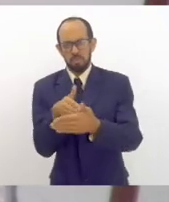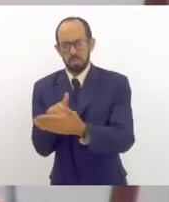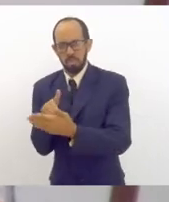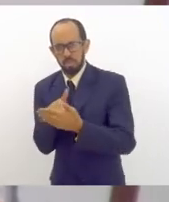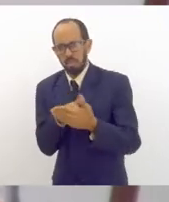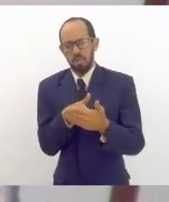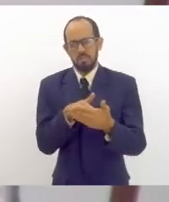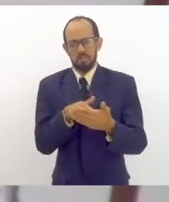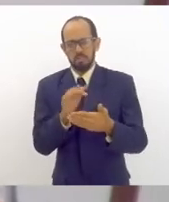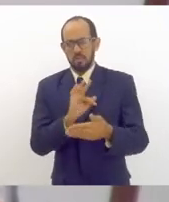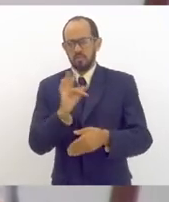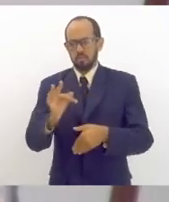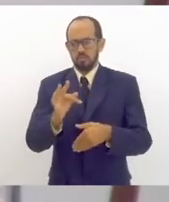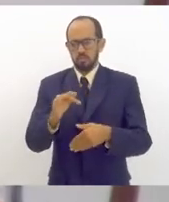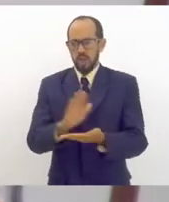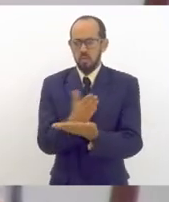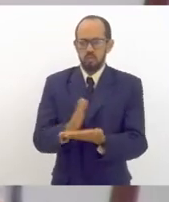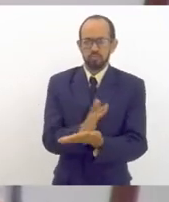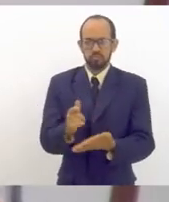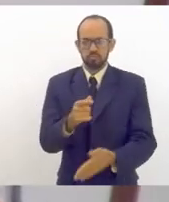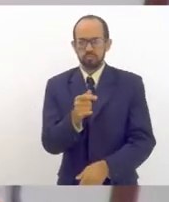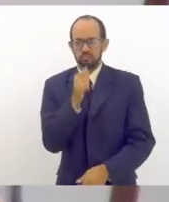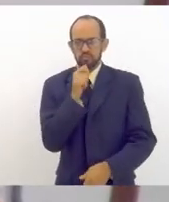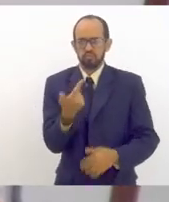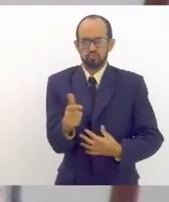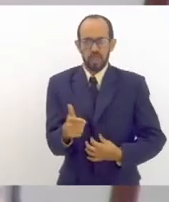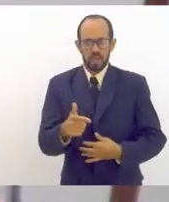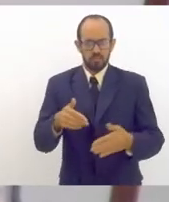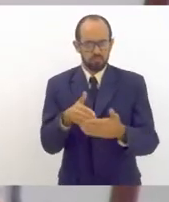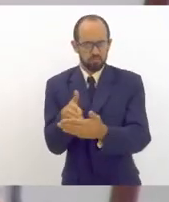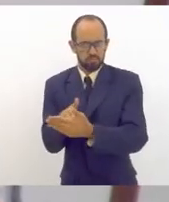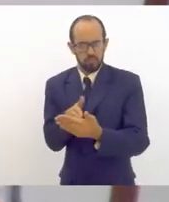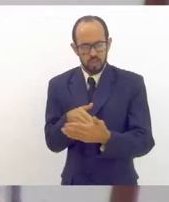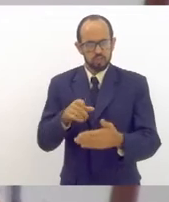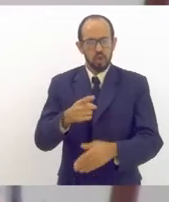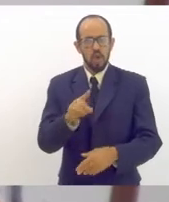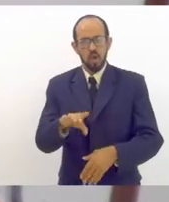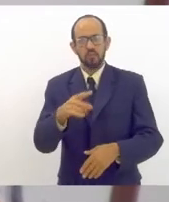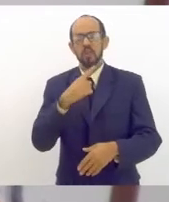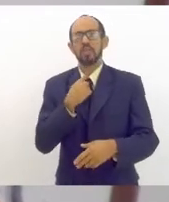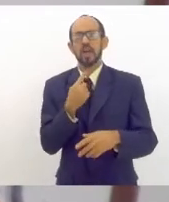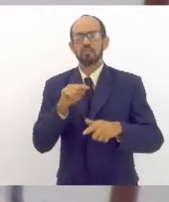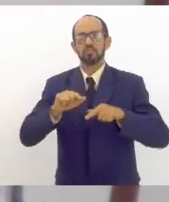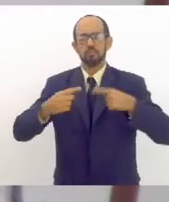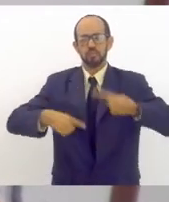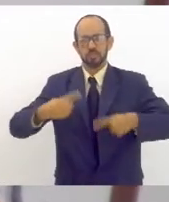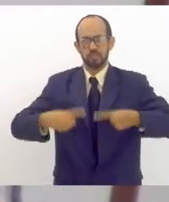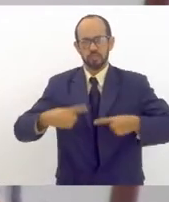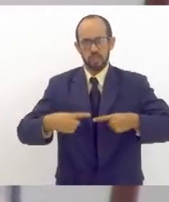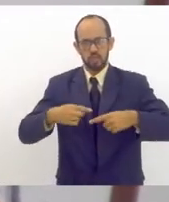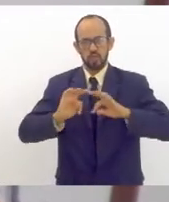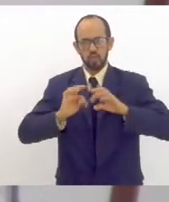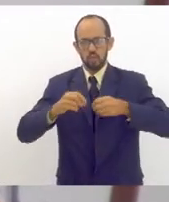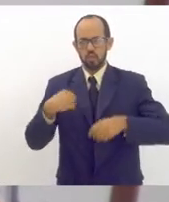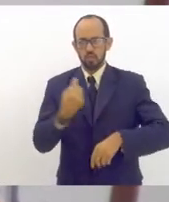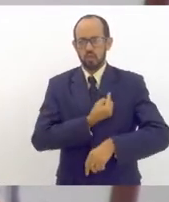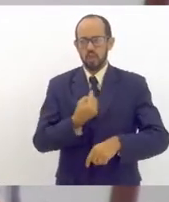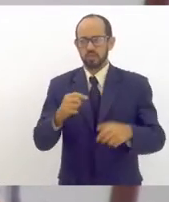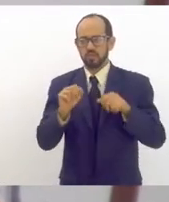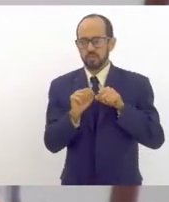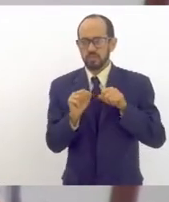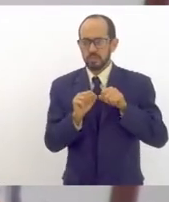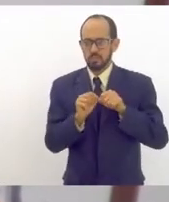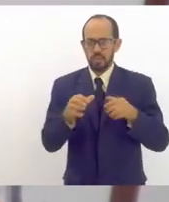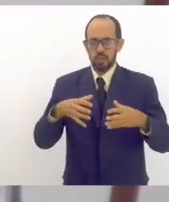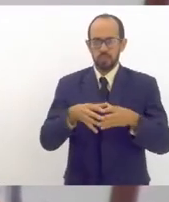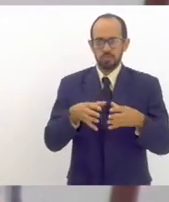frente outros tem menos outros tem nenhum é só a vontade política de fazer tudo que a gente fez na comissão ao longo desses quatro